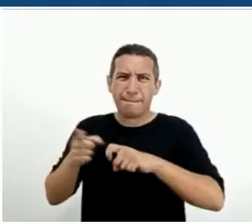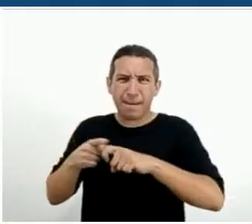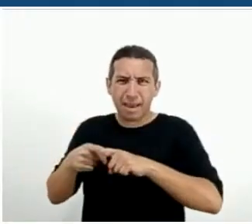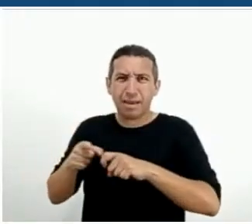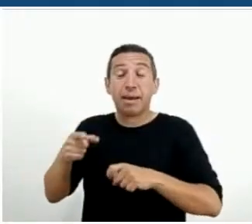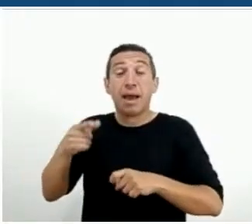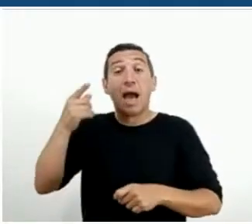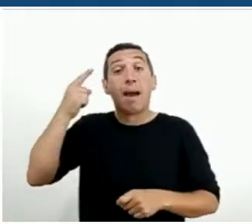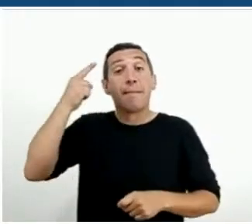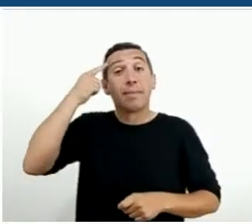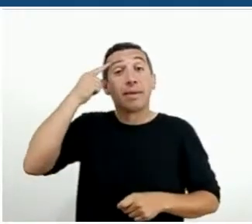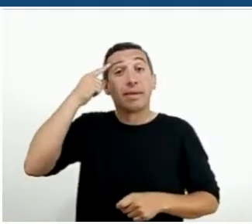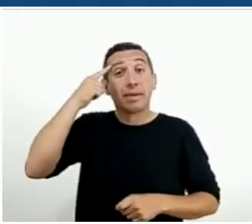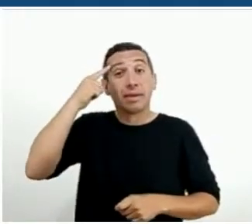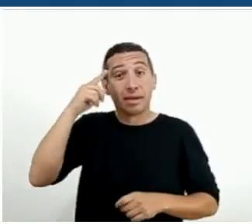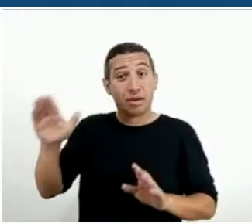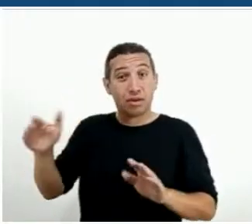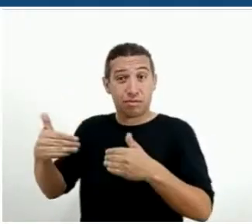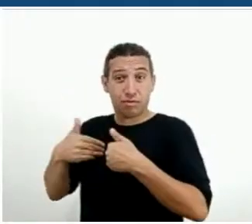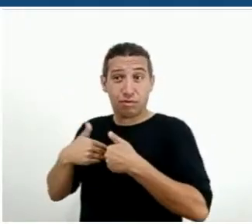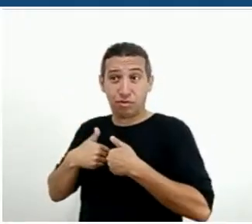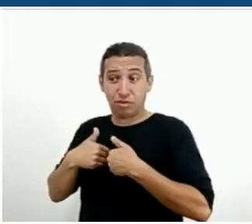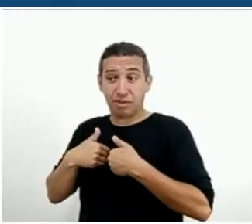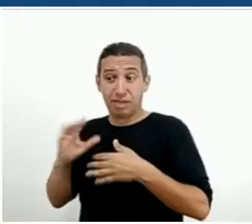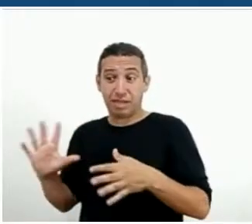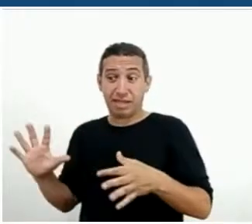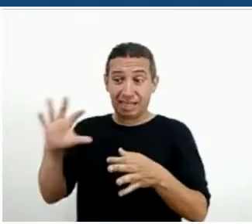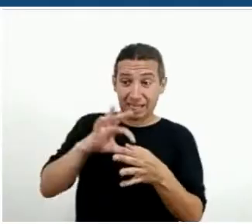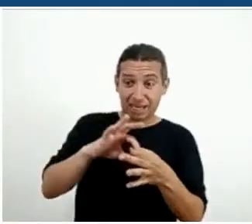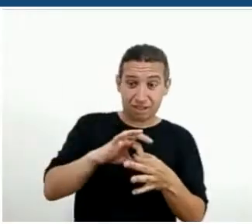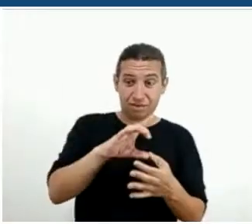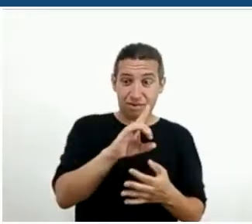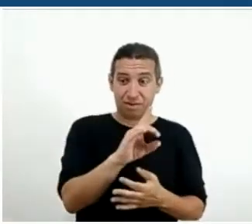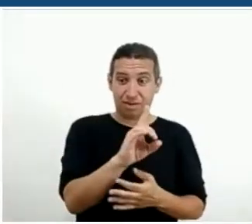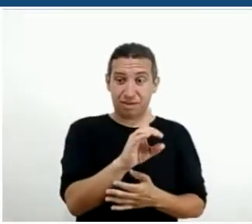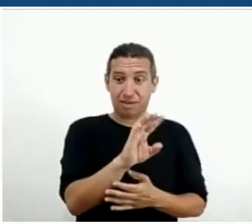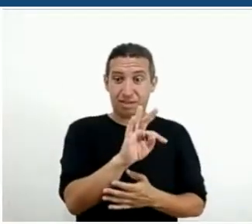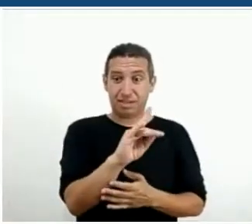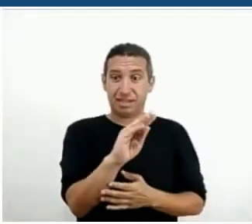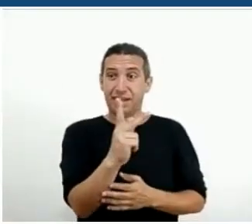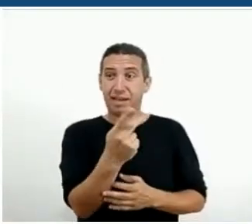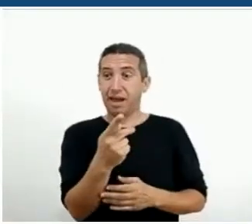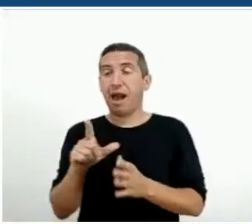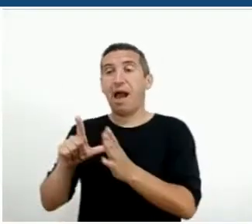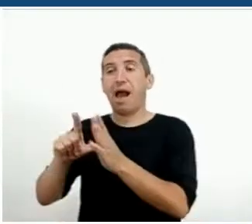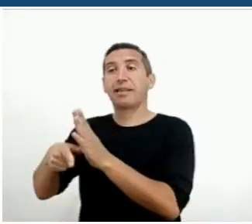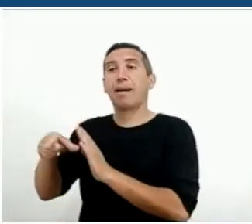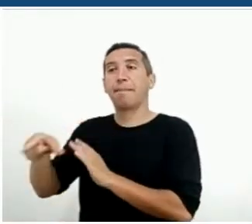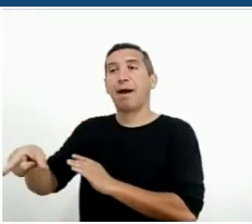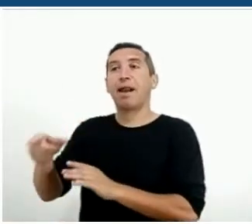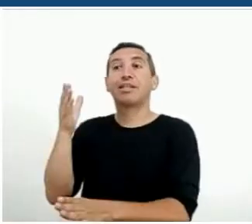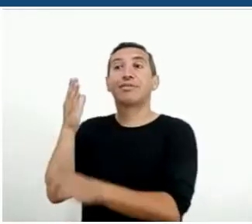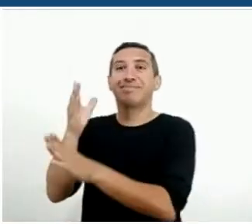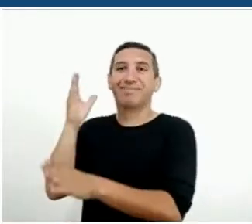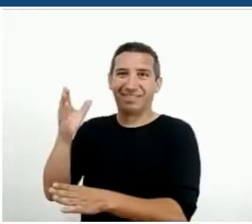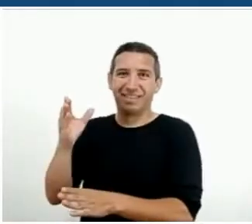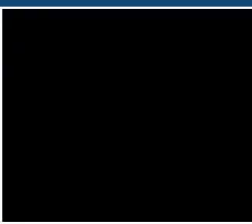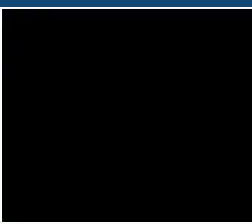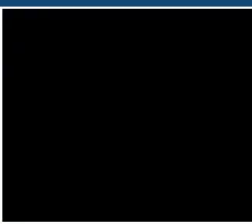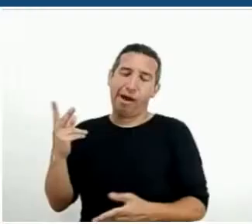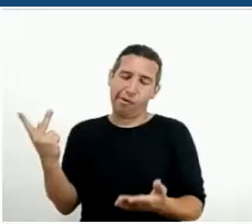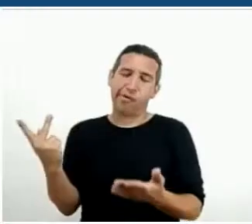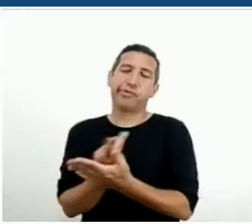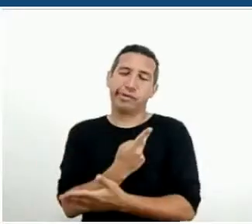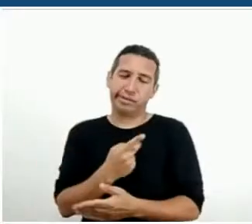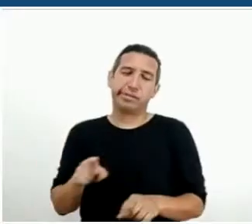do TEA podem estar associados ao TDAH e atraso o diagnóstico do TEA. Existe um pouco de negação aí também, não